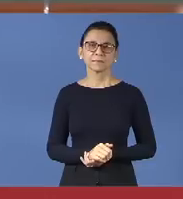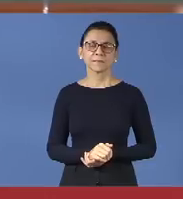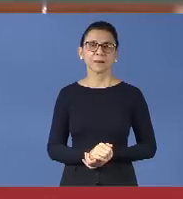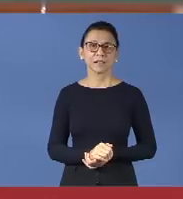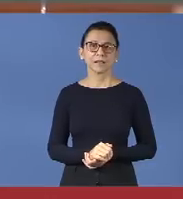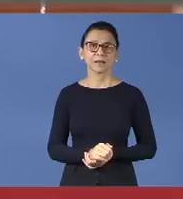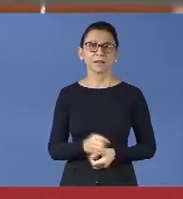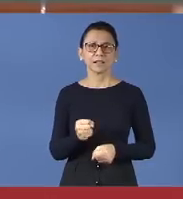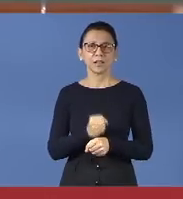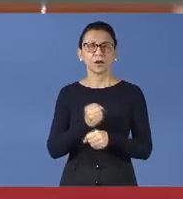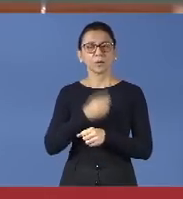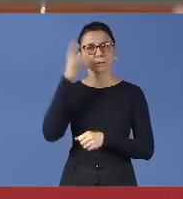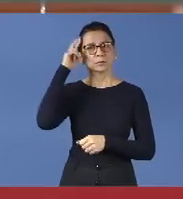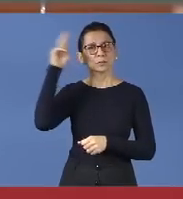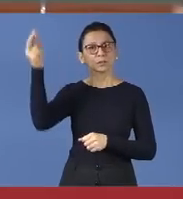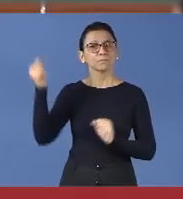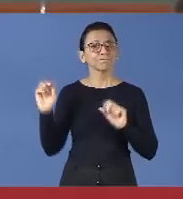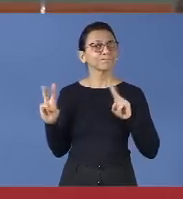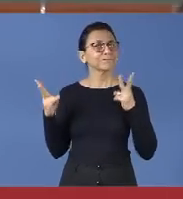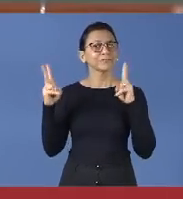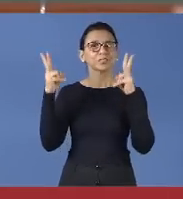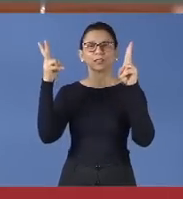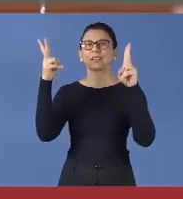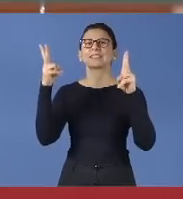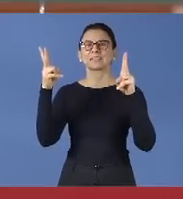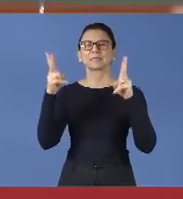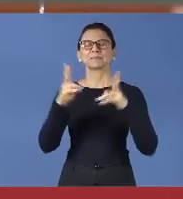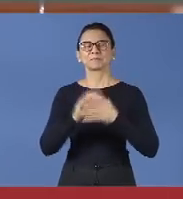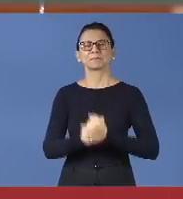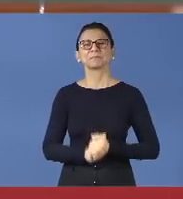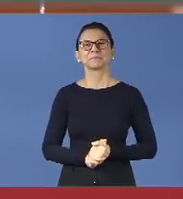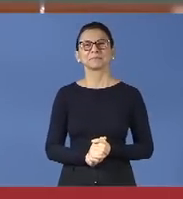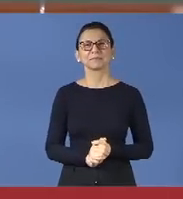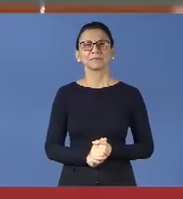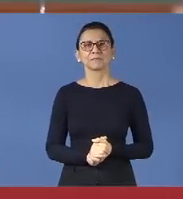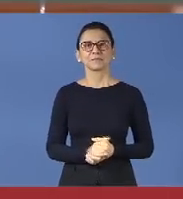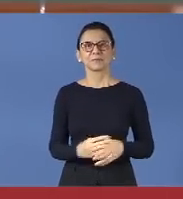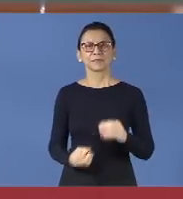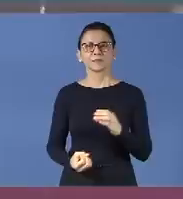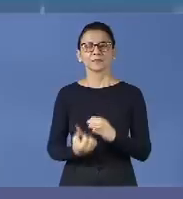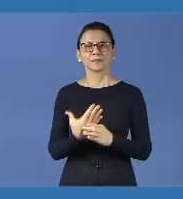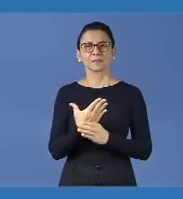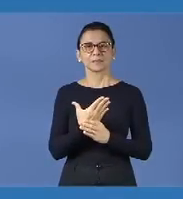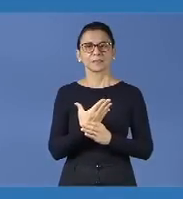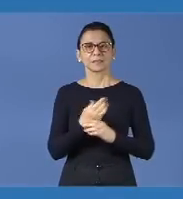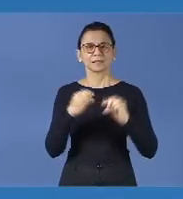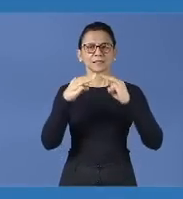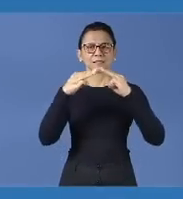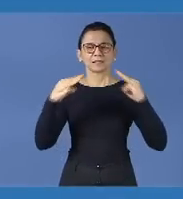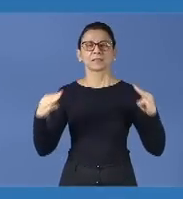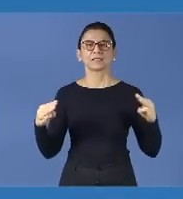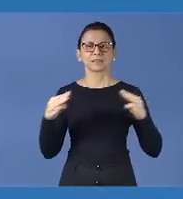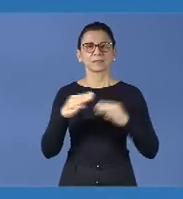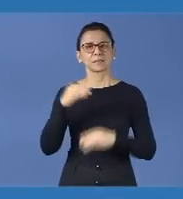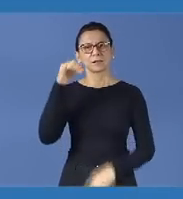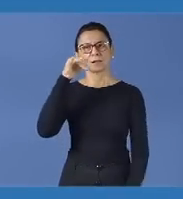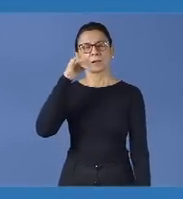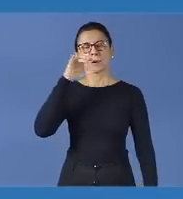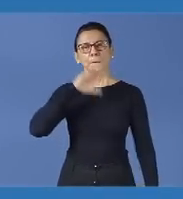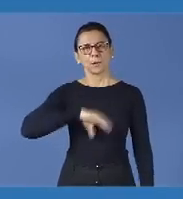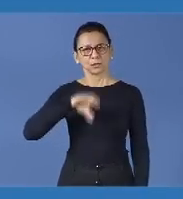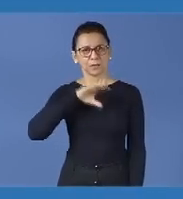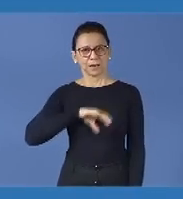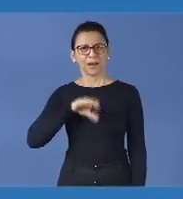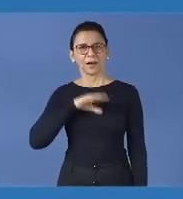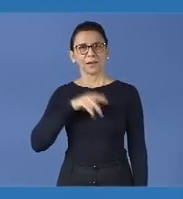do Senhor foi alcançada com a consagração do Manaim de Lisboa, lá em Portugal. Os irmãos podem